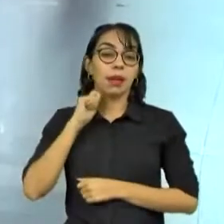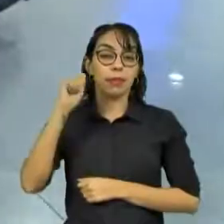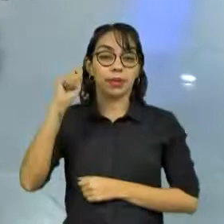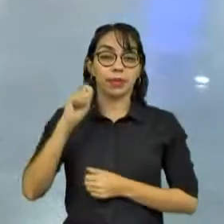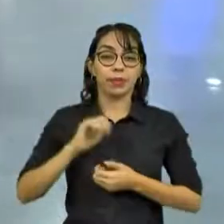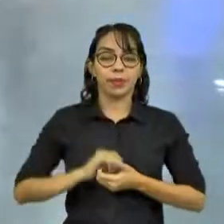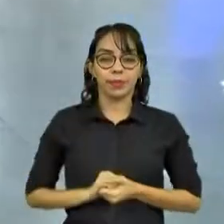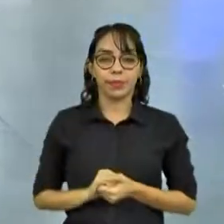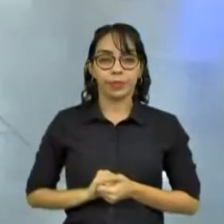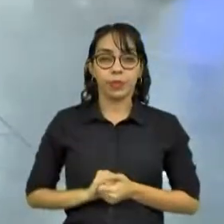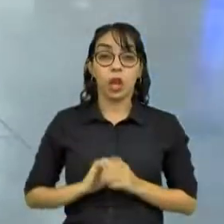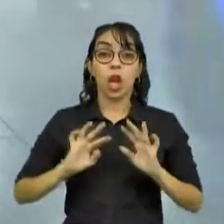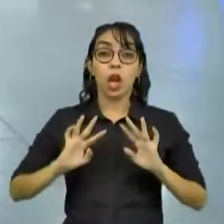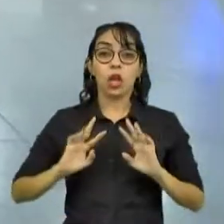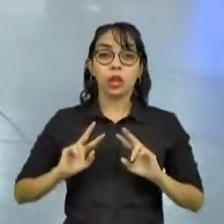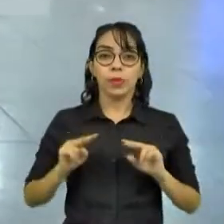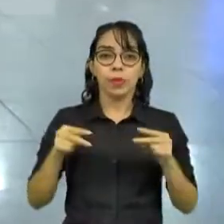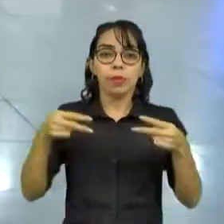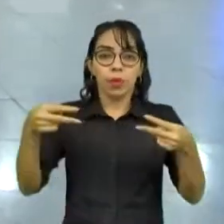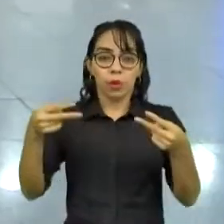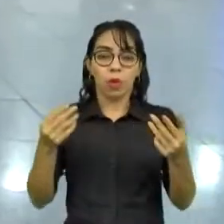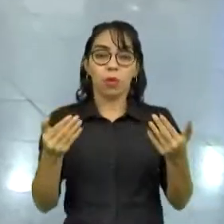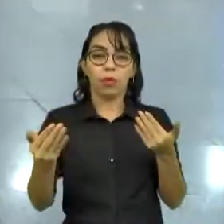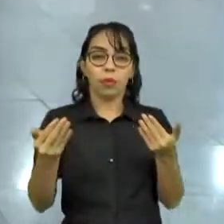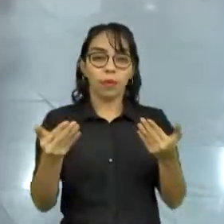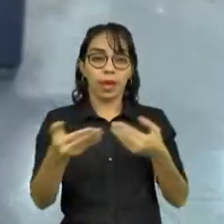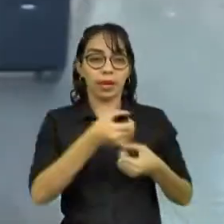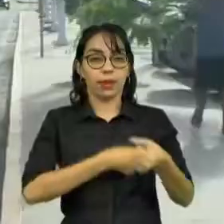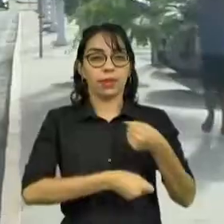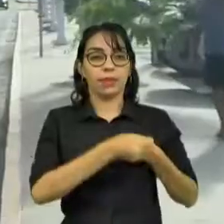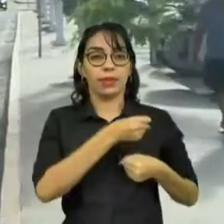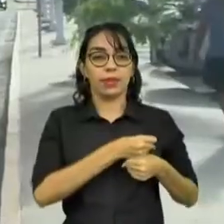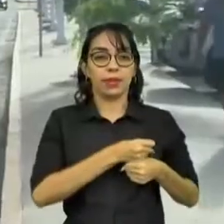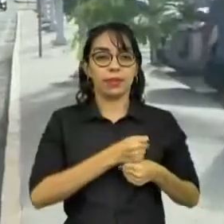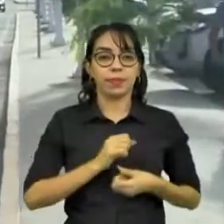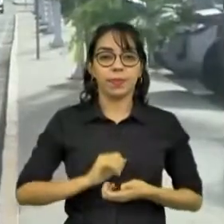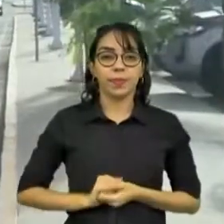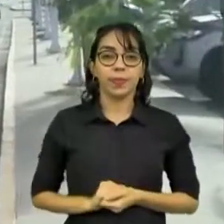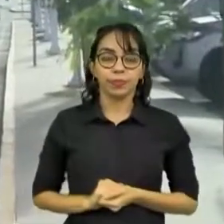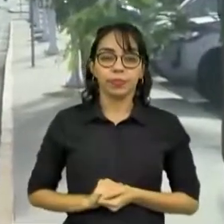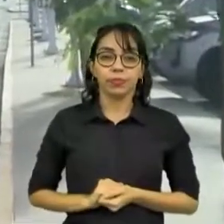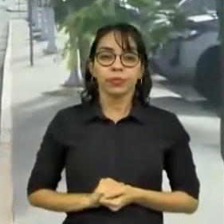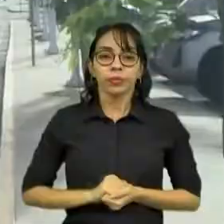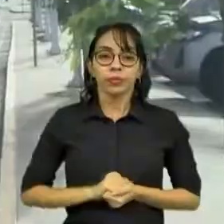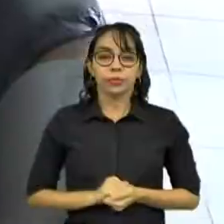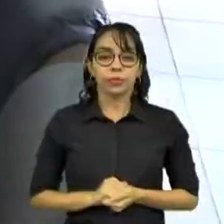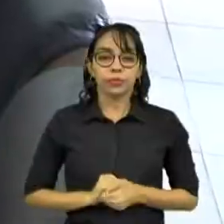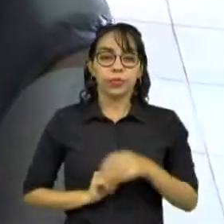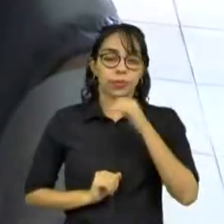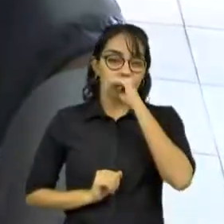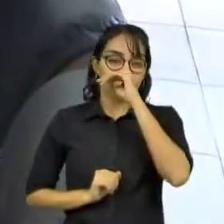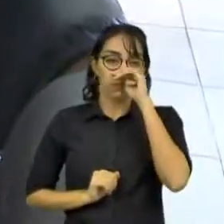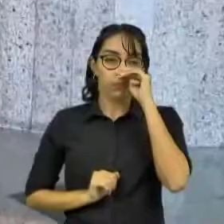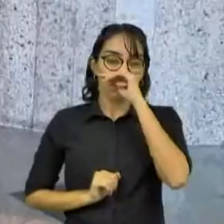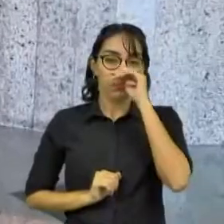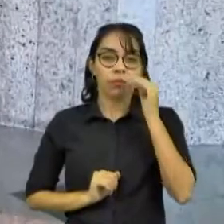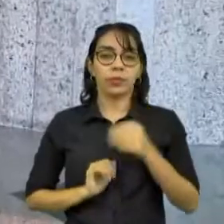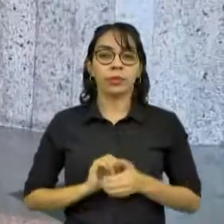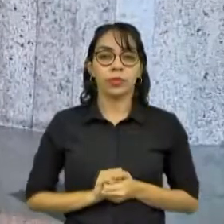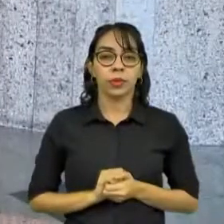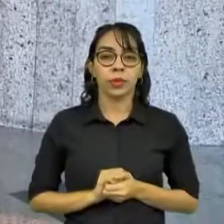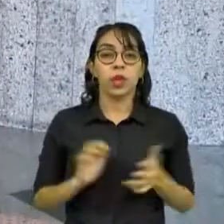que os 109 registrados em igual período do ano passado. Dados que aquecem a economia do setor e